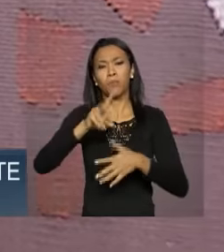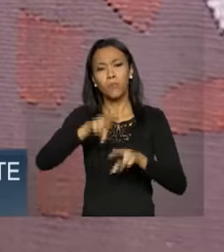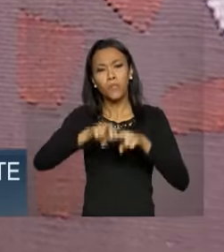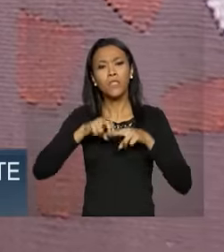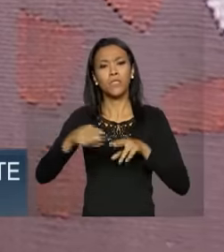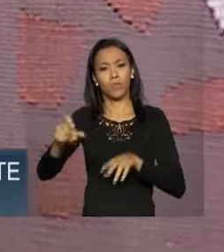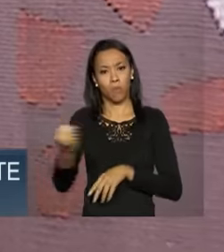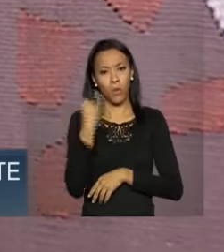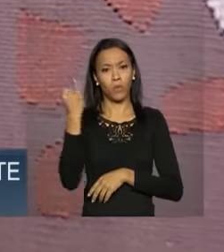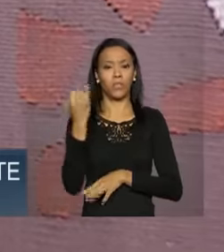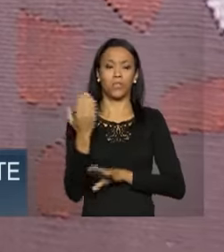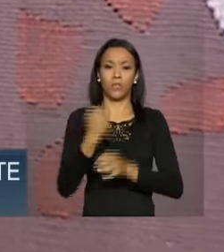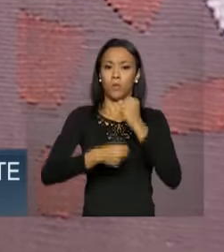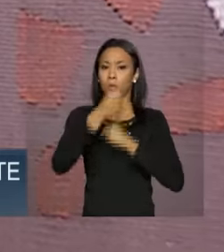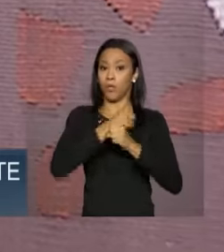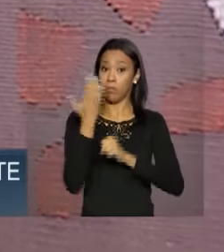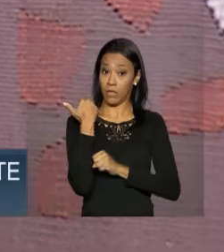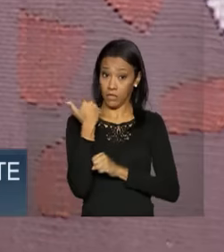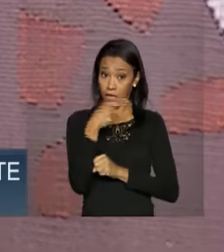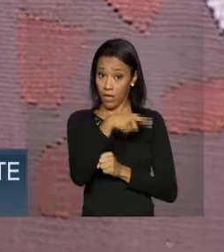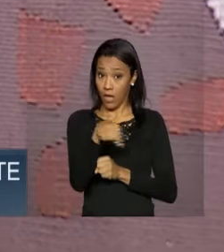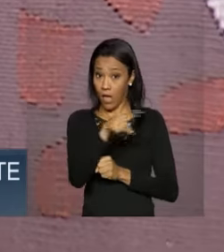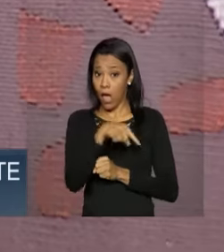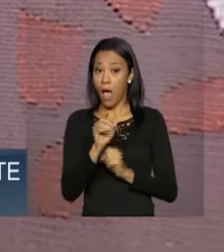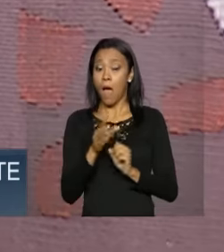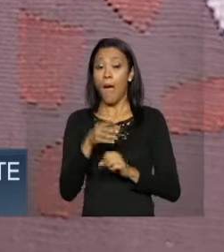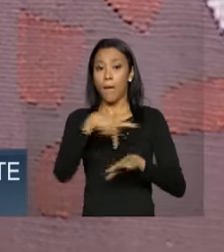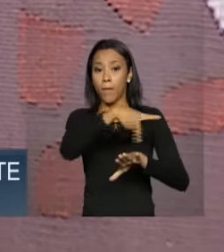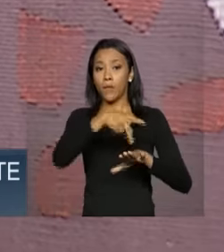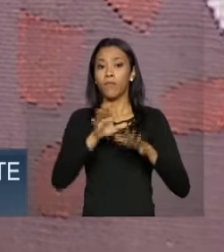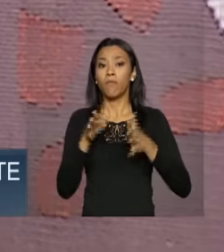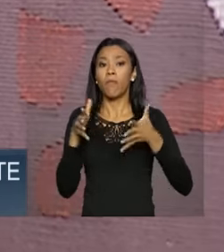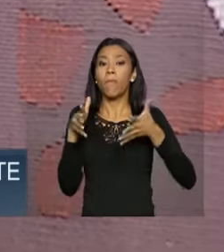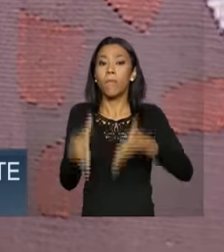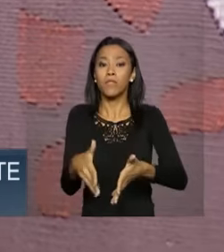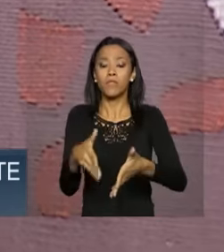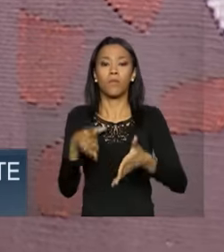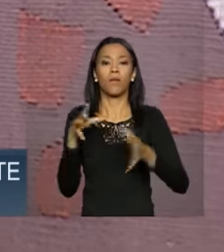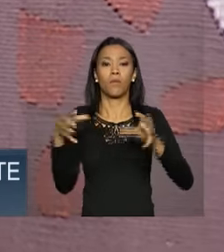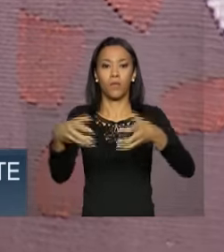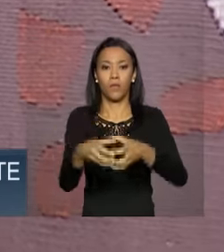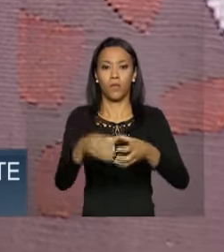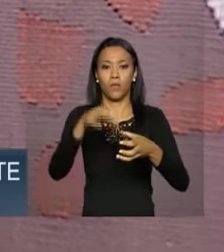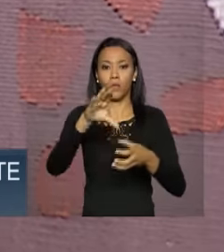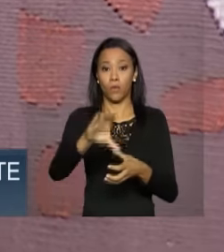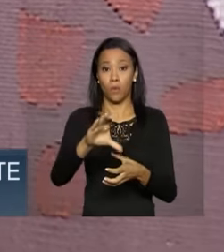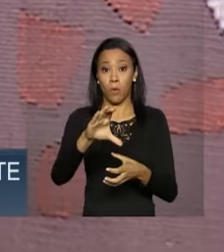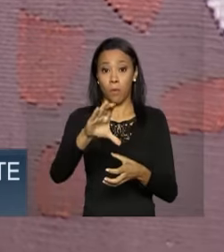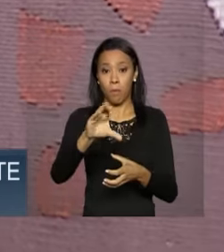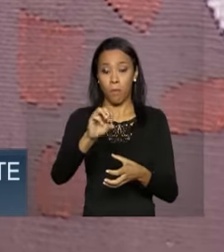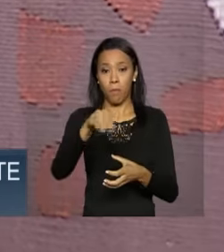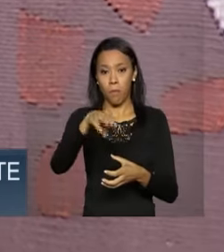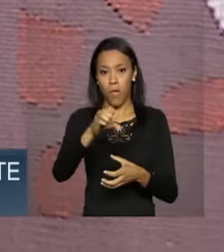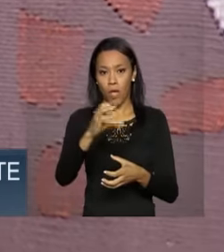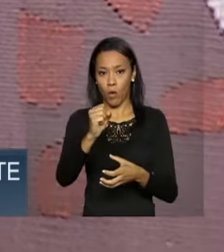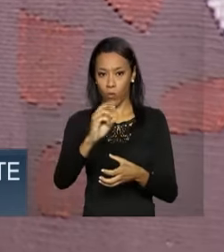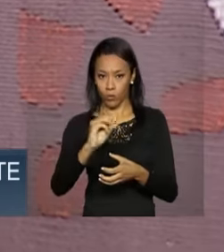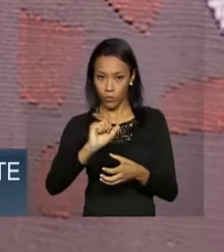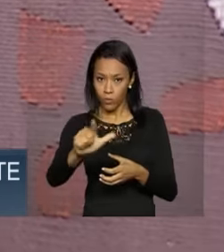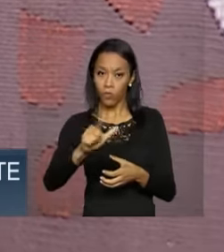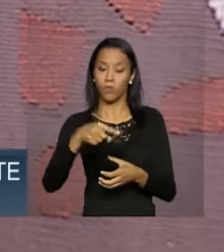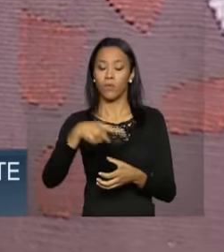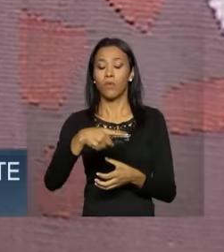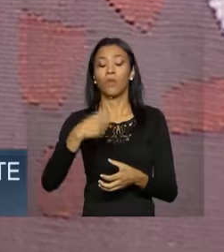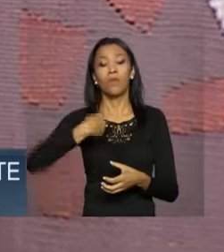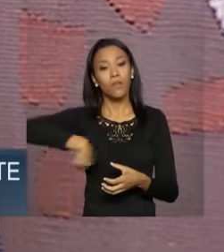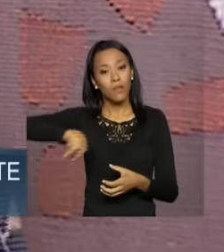passado, do protocolo de adesão da Bolívia ao Mercosul, que devemos internalizar e valorizamos